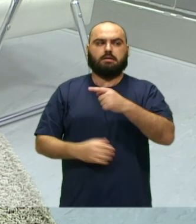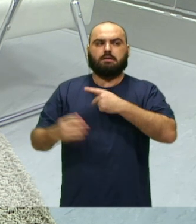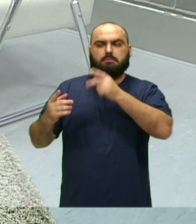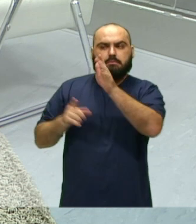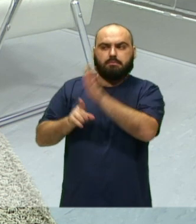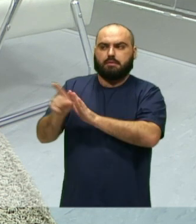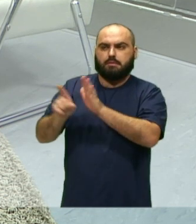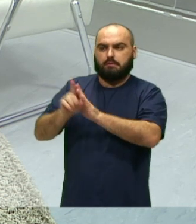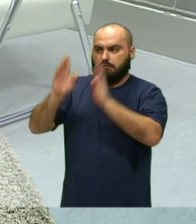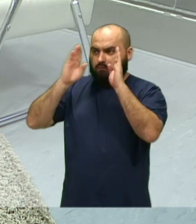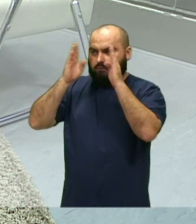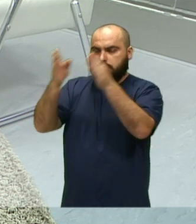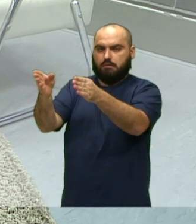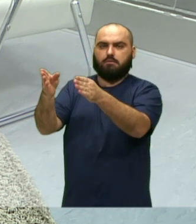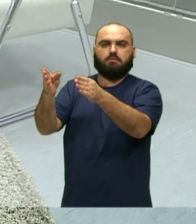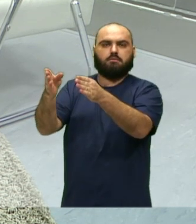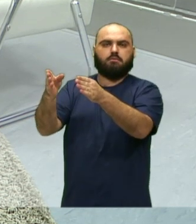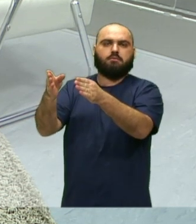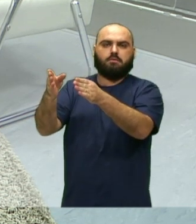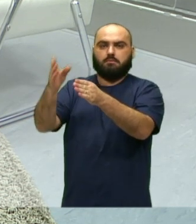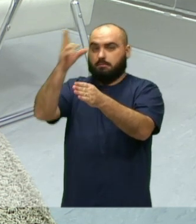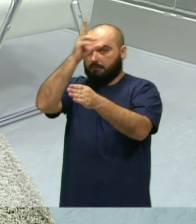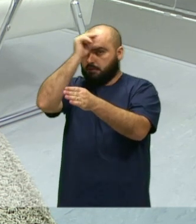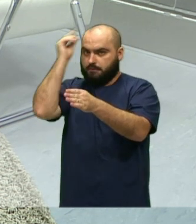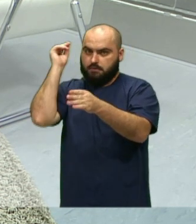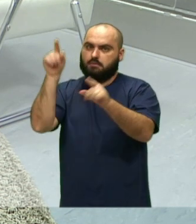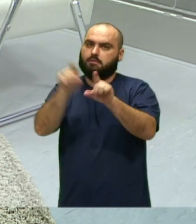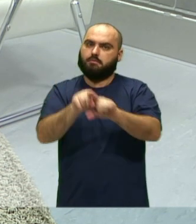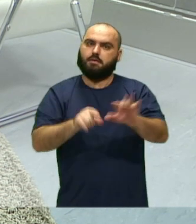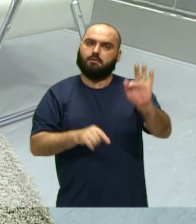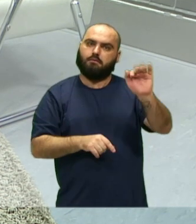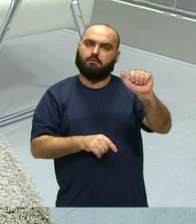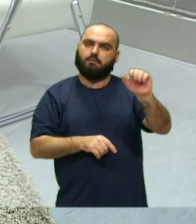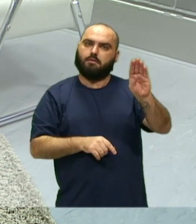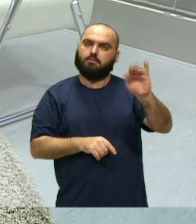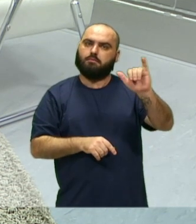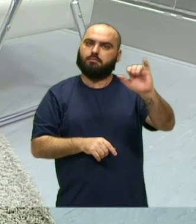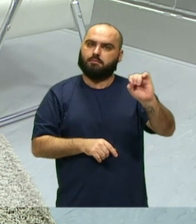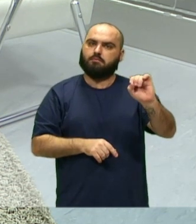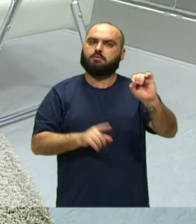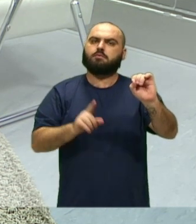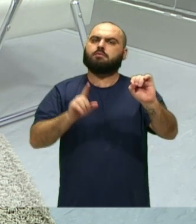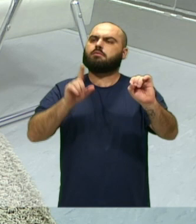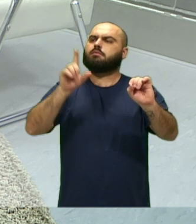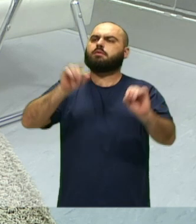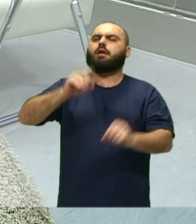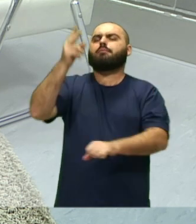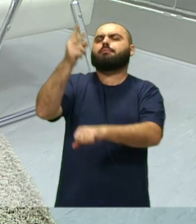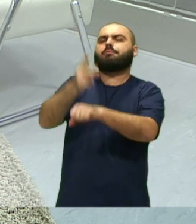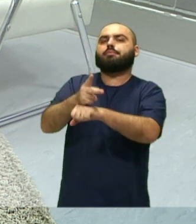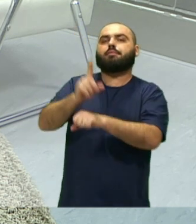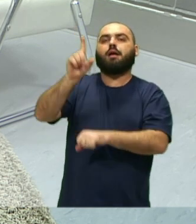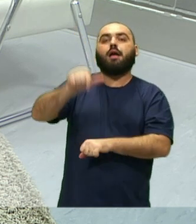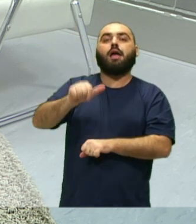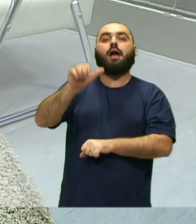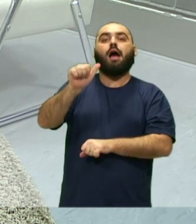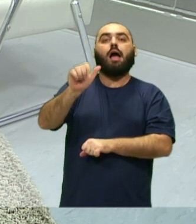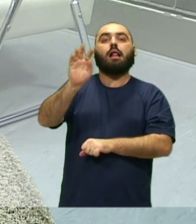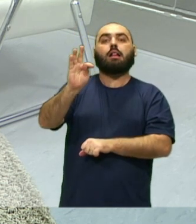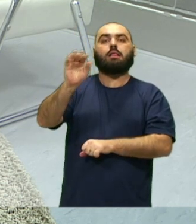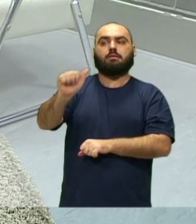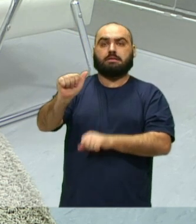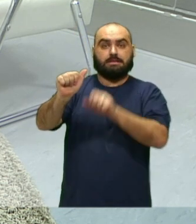Porto quanto para o prefeito de Itajaí. Porque, na verdade, as gravações são as atas. E, caso não tenha as atas